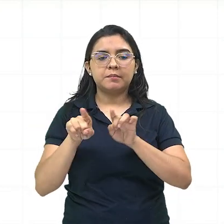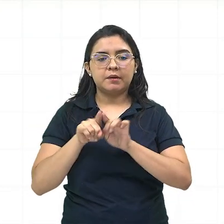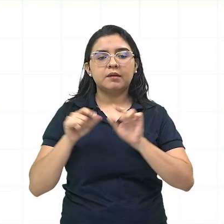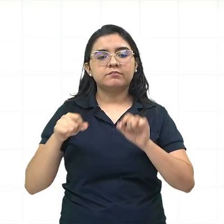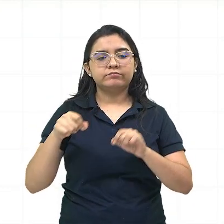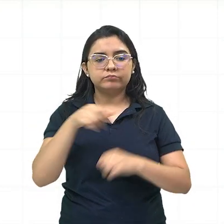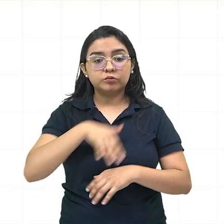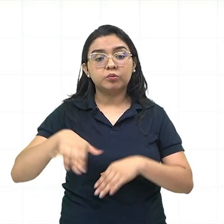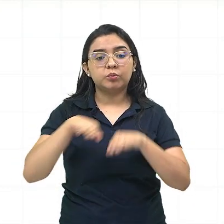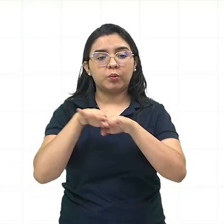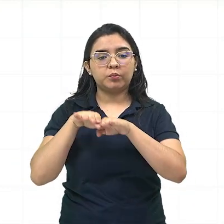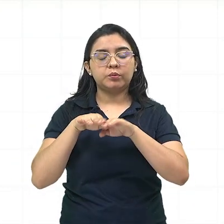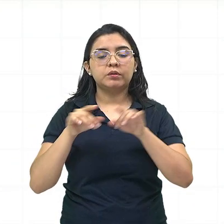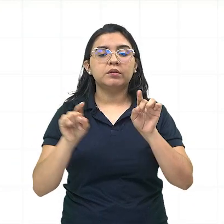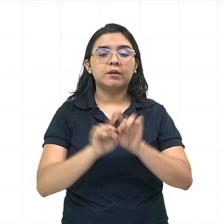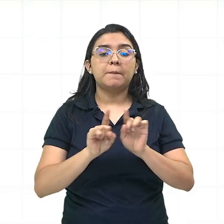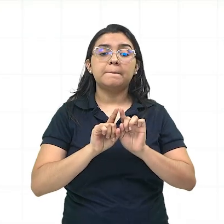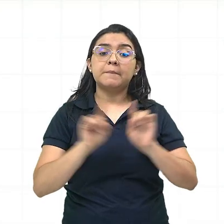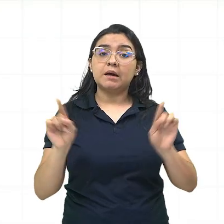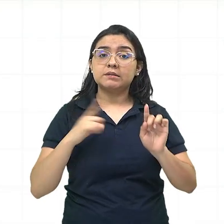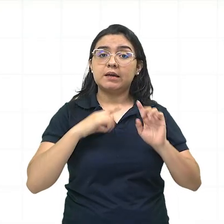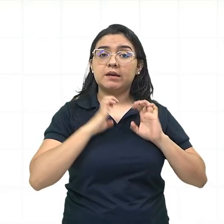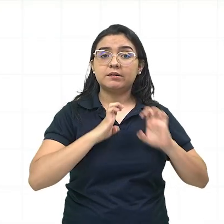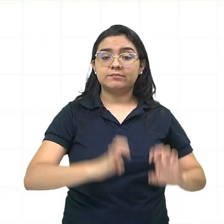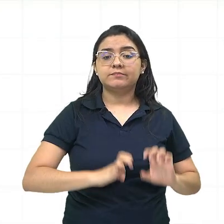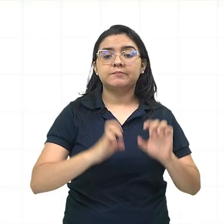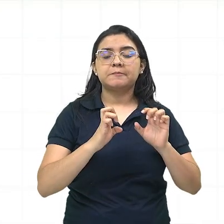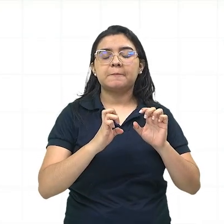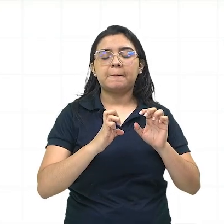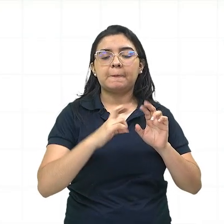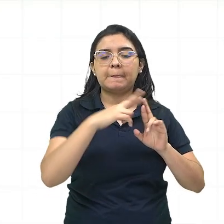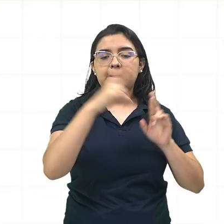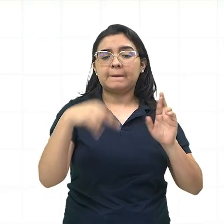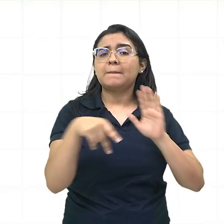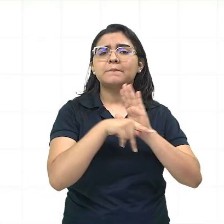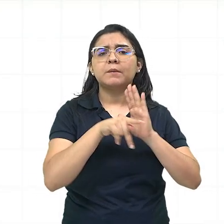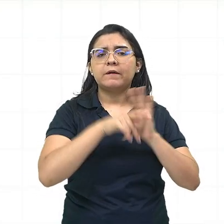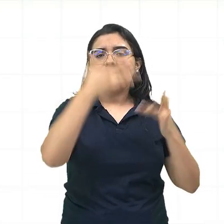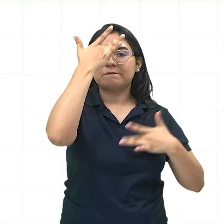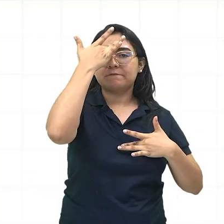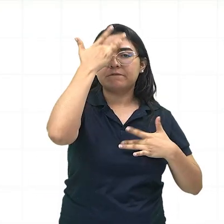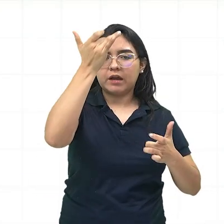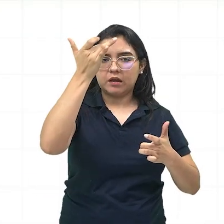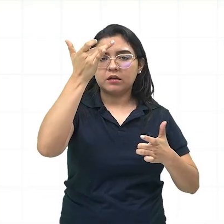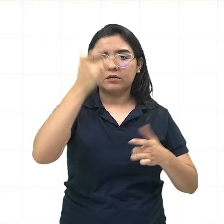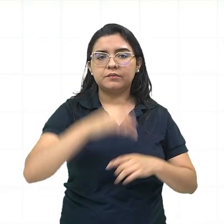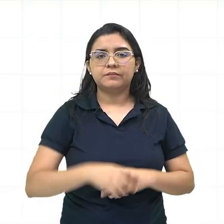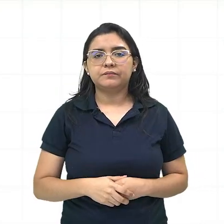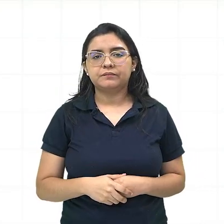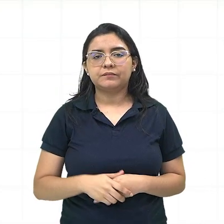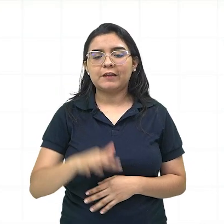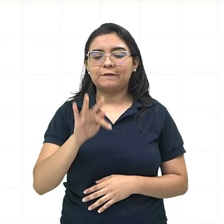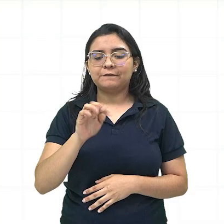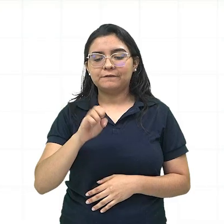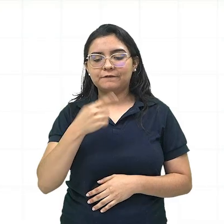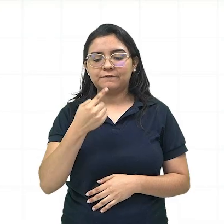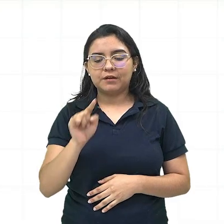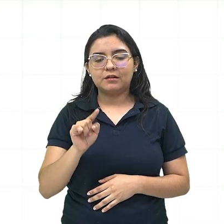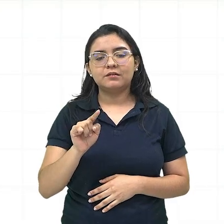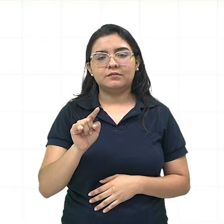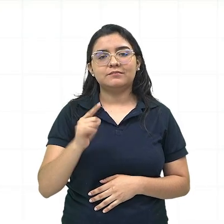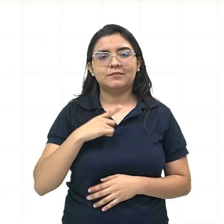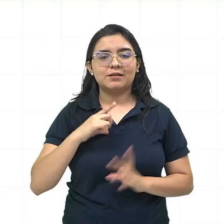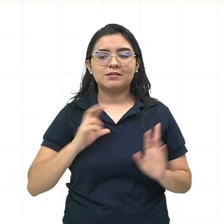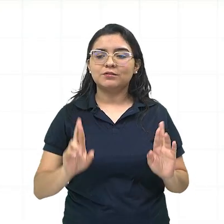universais. Né? Enquanto que a ética religiosa está baseada mais na dimensão da fé. Então, nós poderemos fazer